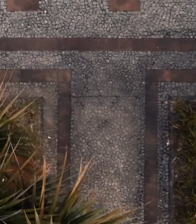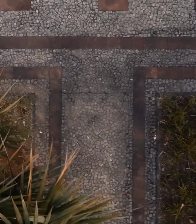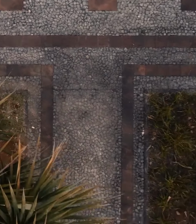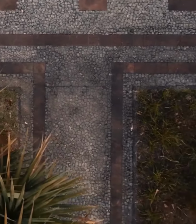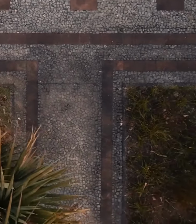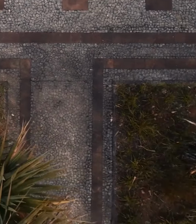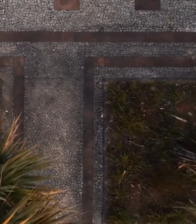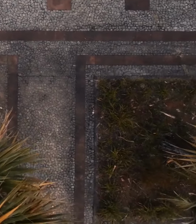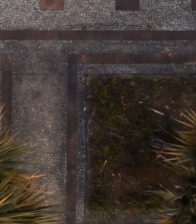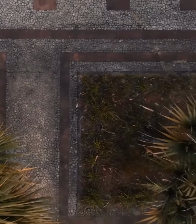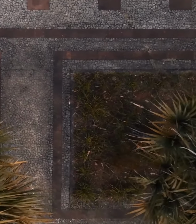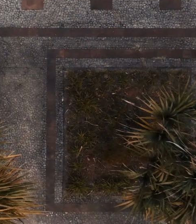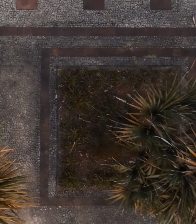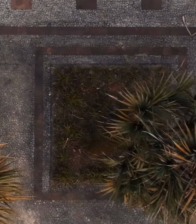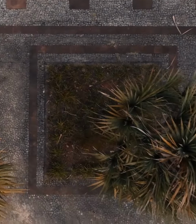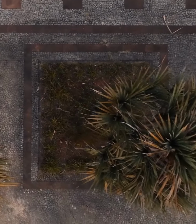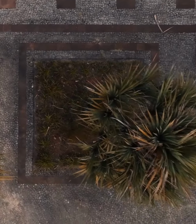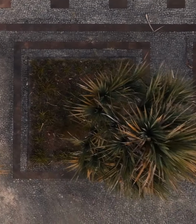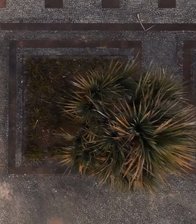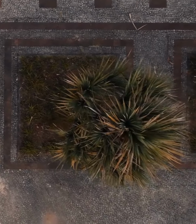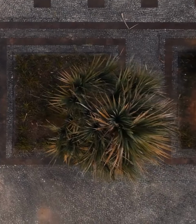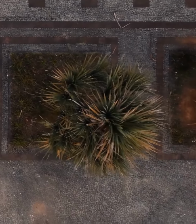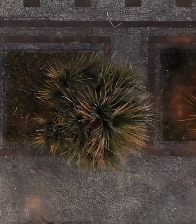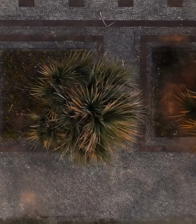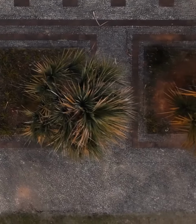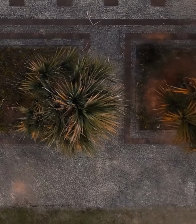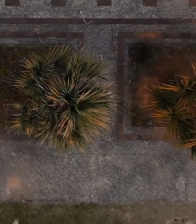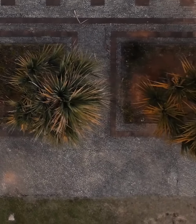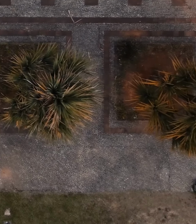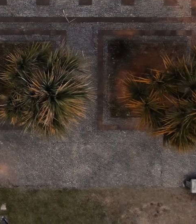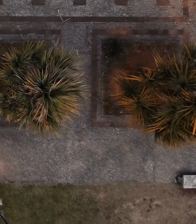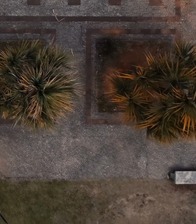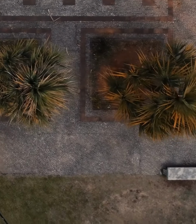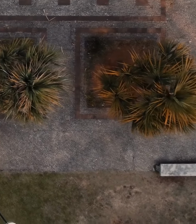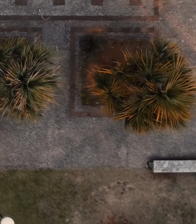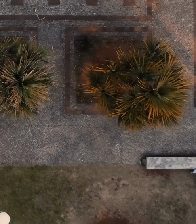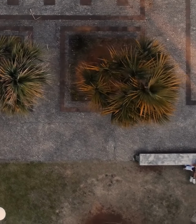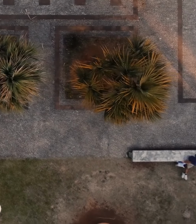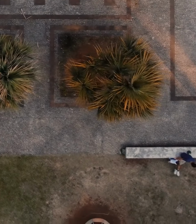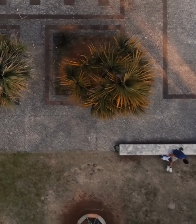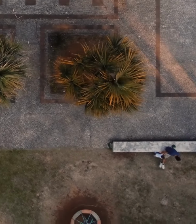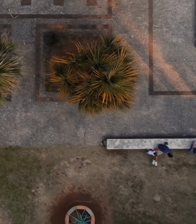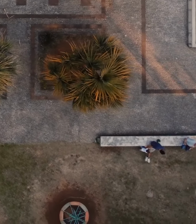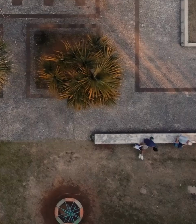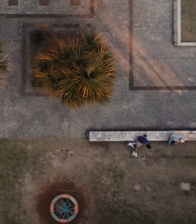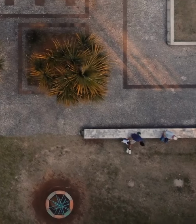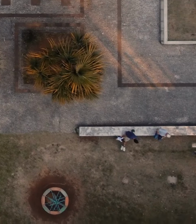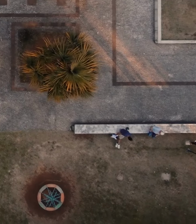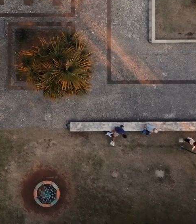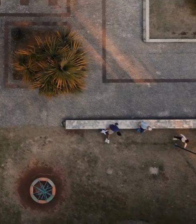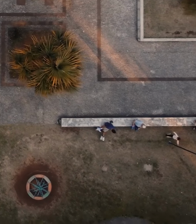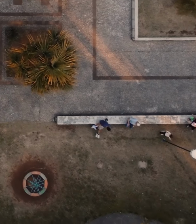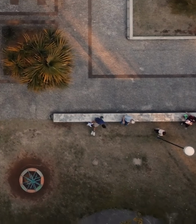Vistos de cima, a câmera se afasta cada vez mais, revelando um parque à nossa volta. É o Parque da Sabesp, no bairro